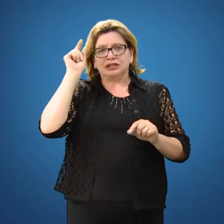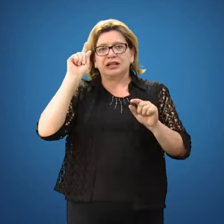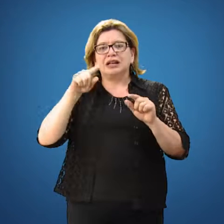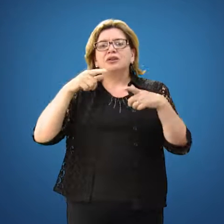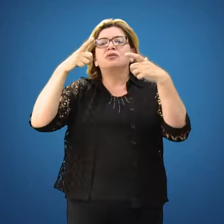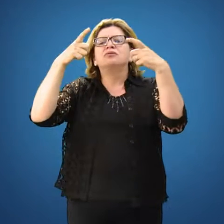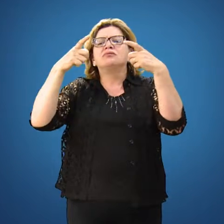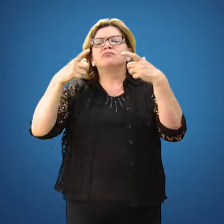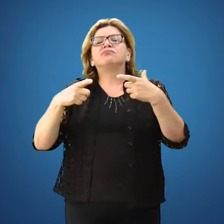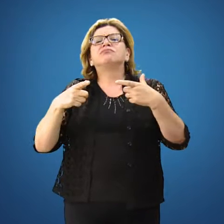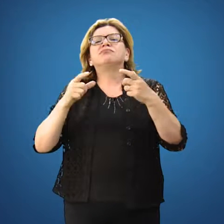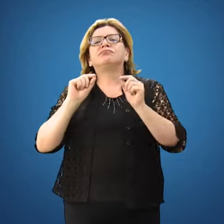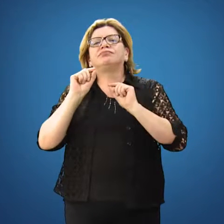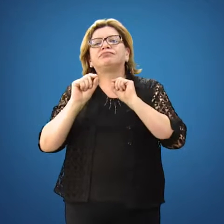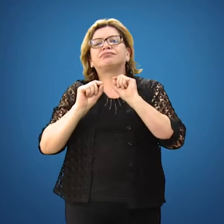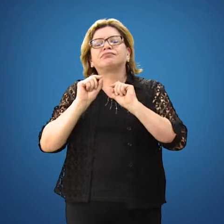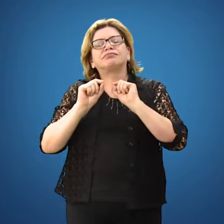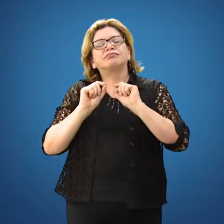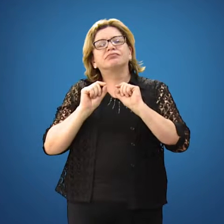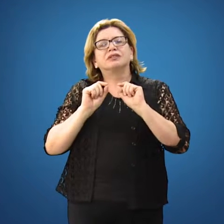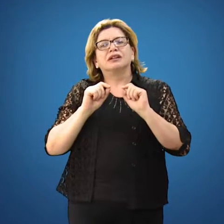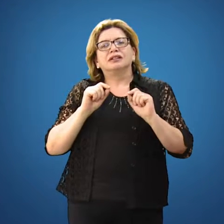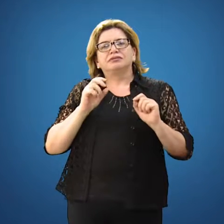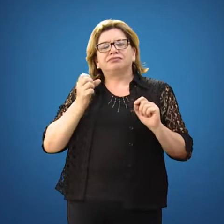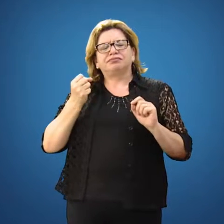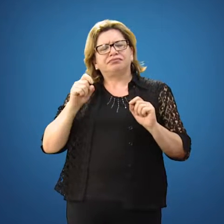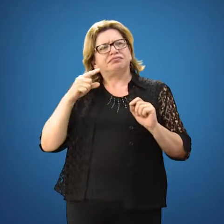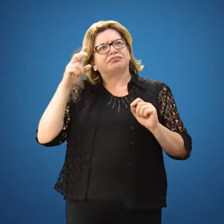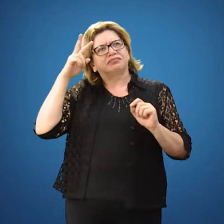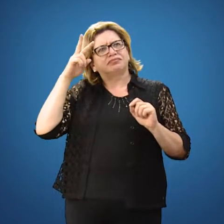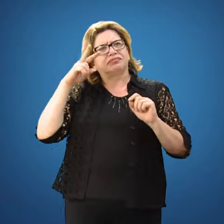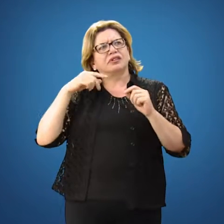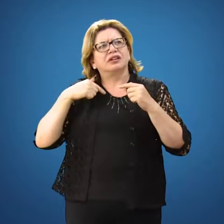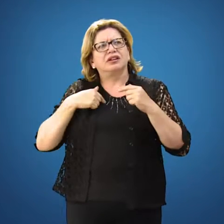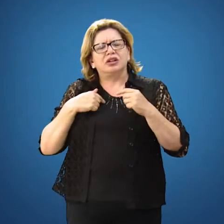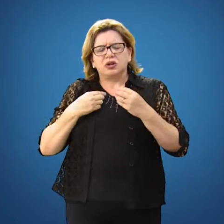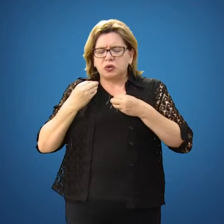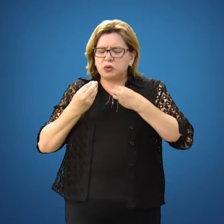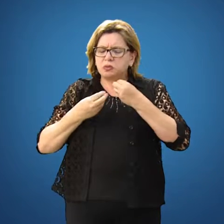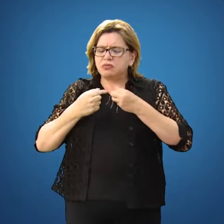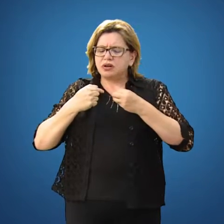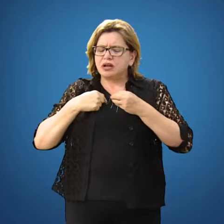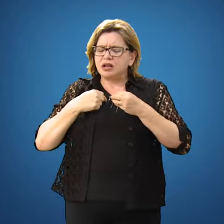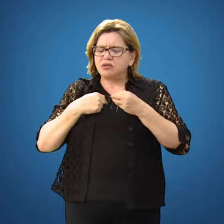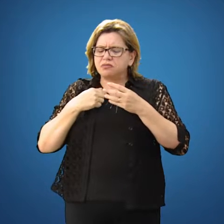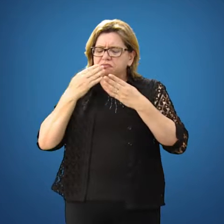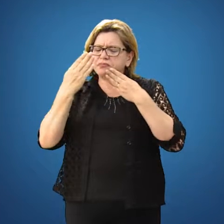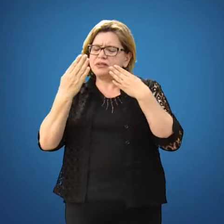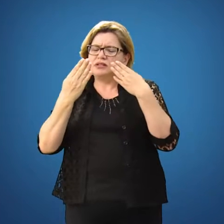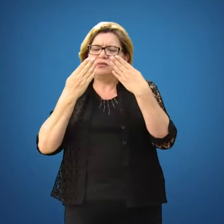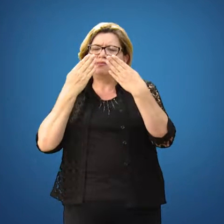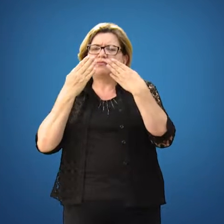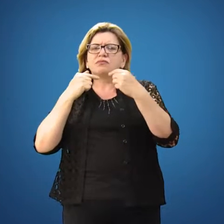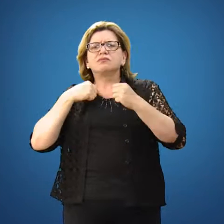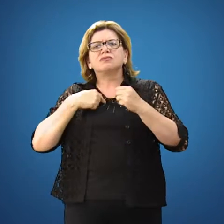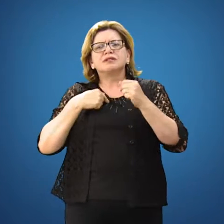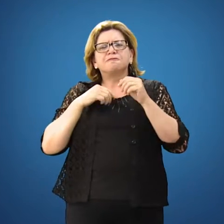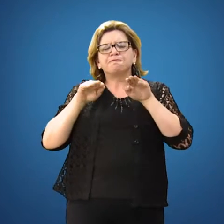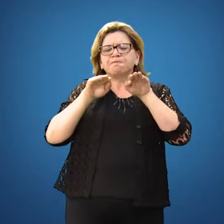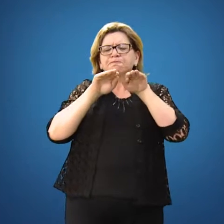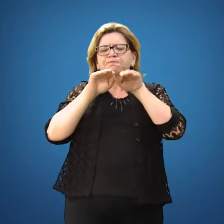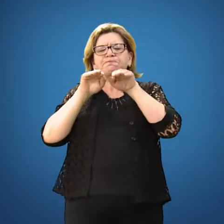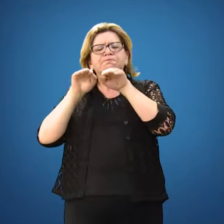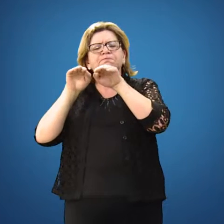si, né? Então, se remete ao espaço interior, à questão psicológica, ao